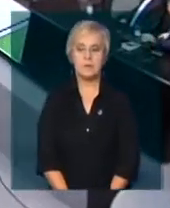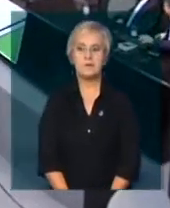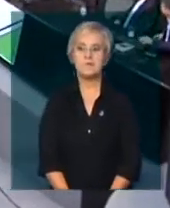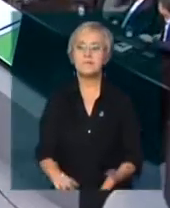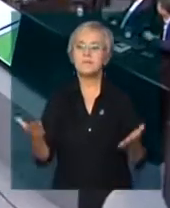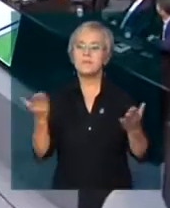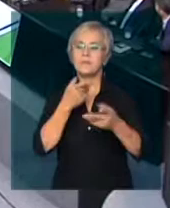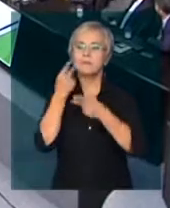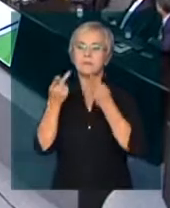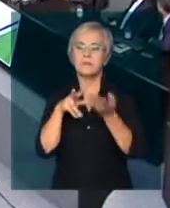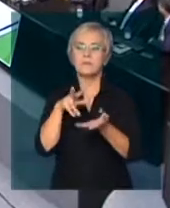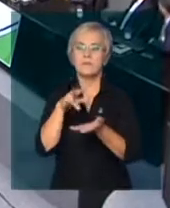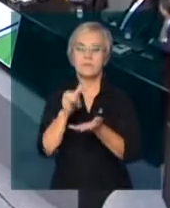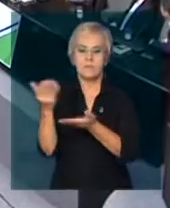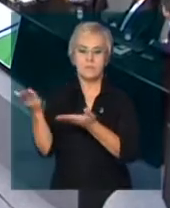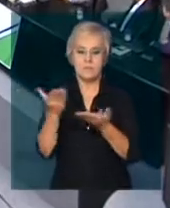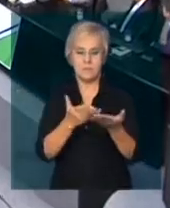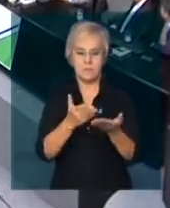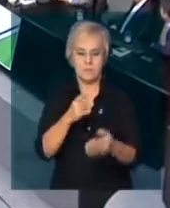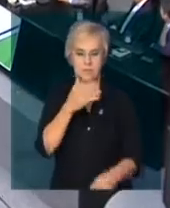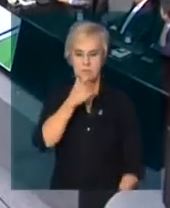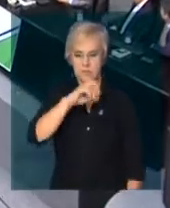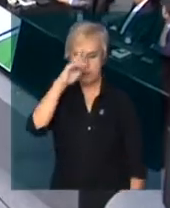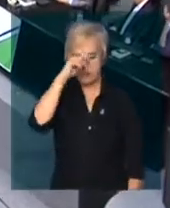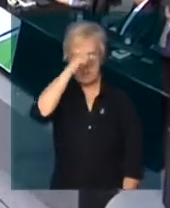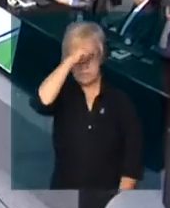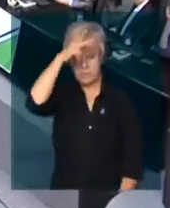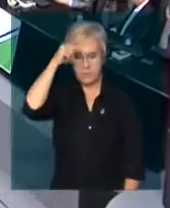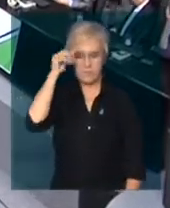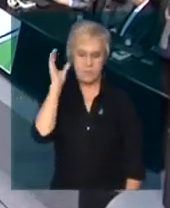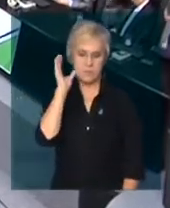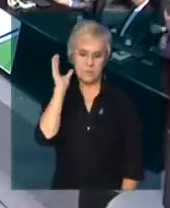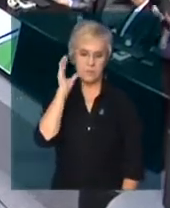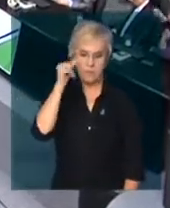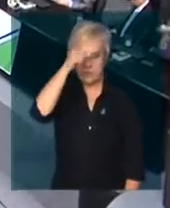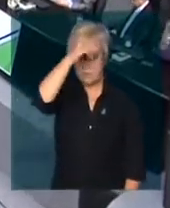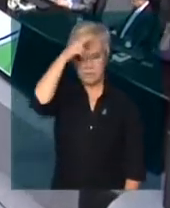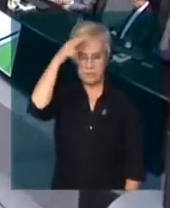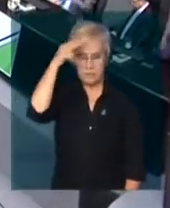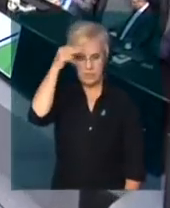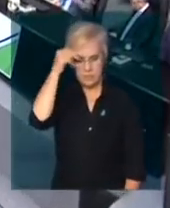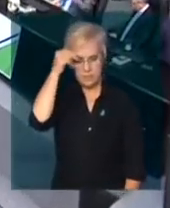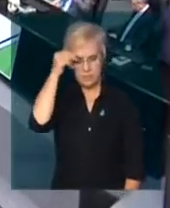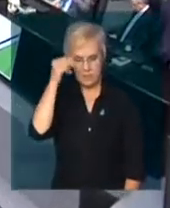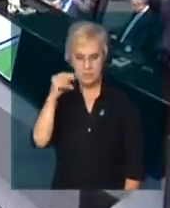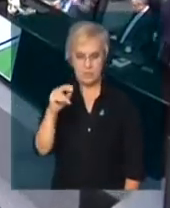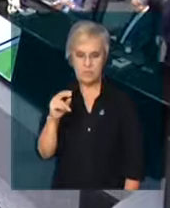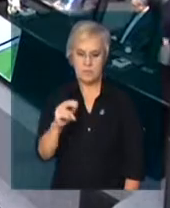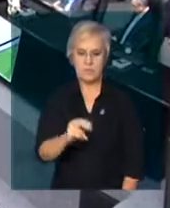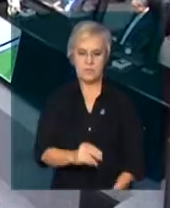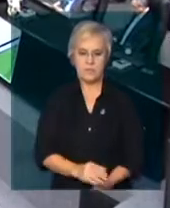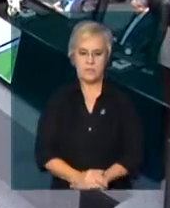Passamos a palavra ao excelentíssimo senhor prefeito de Cuiabá, prefeito Mauro Mendes.